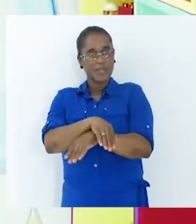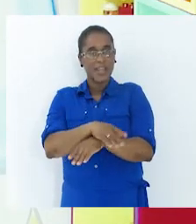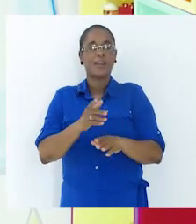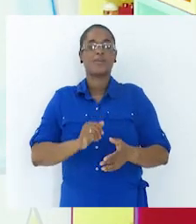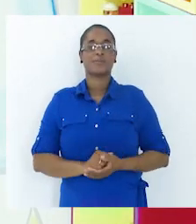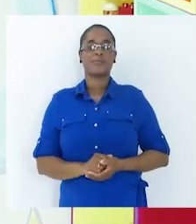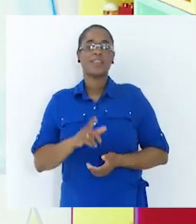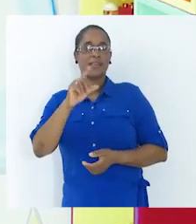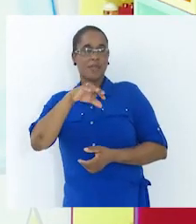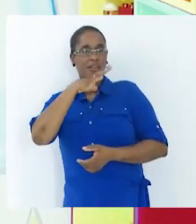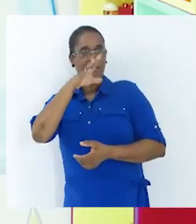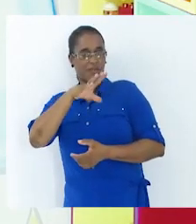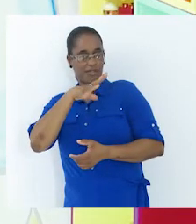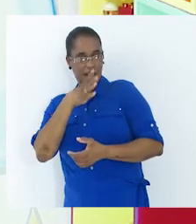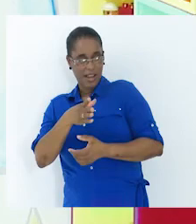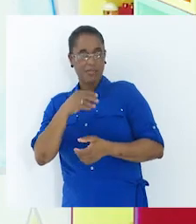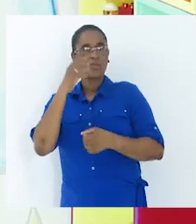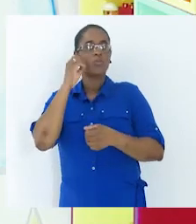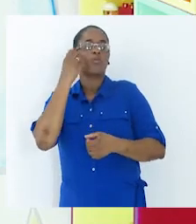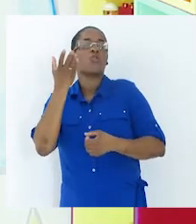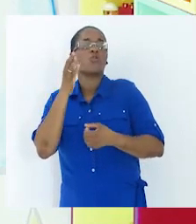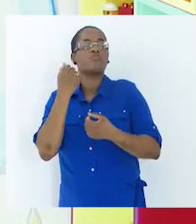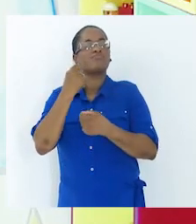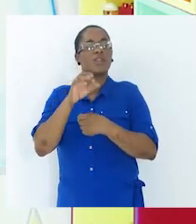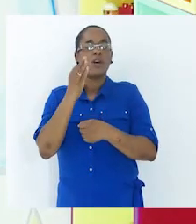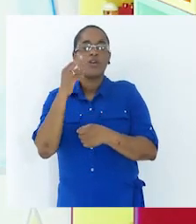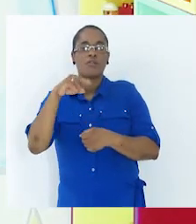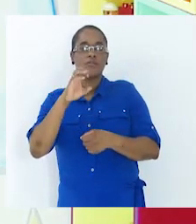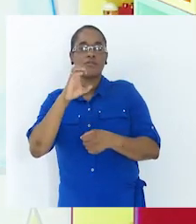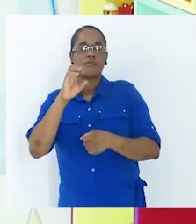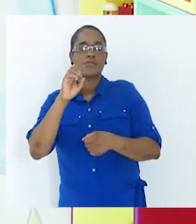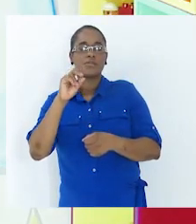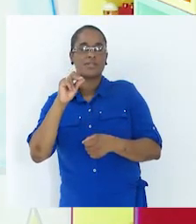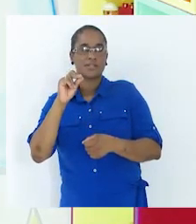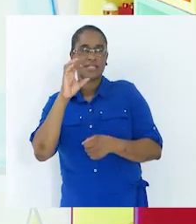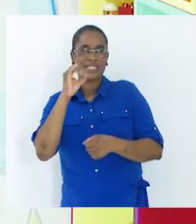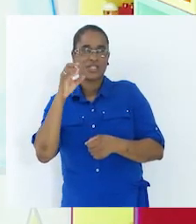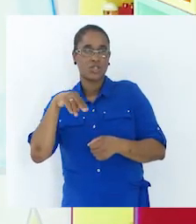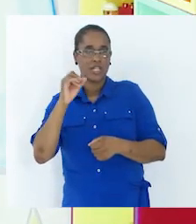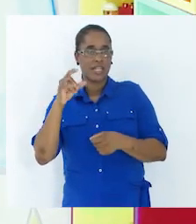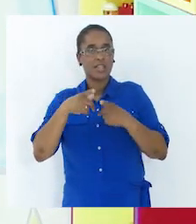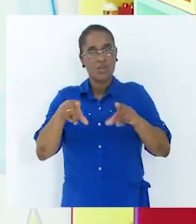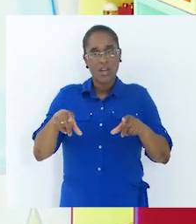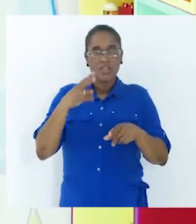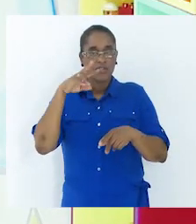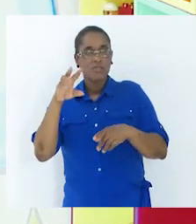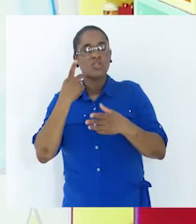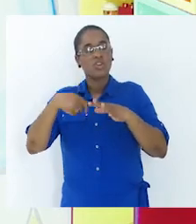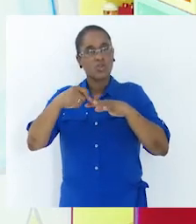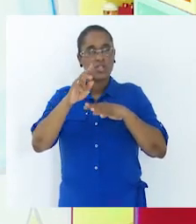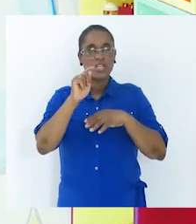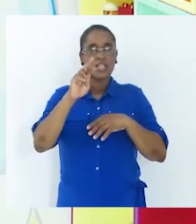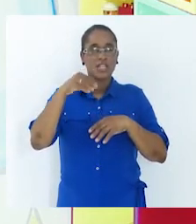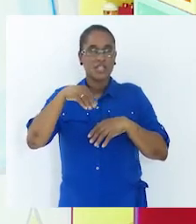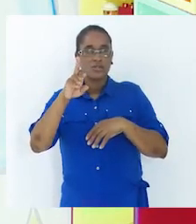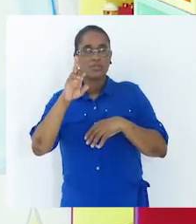publicitário, falamos da funcionalidade da linguagem, vimos recursos expressivos ou figuras de estilo e, por